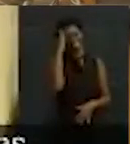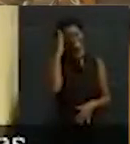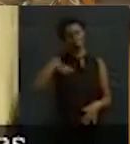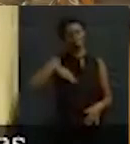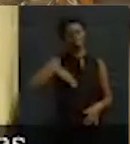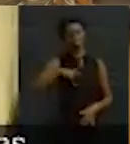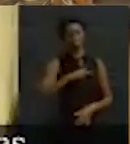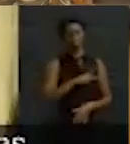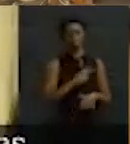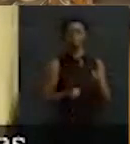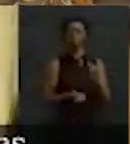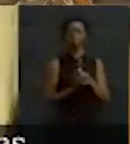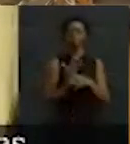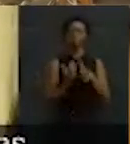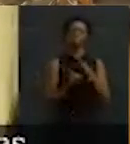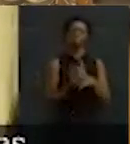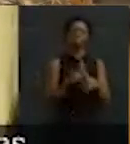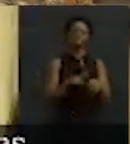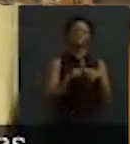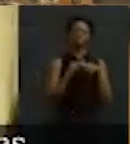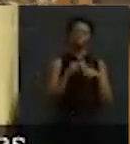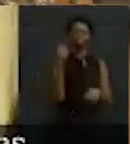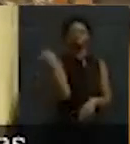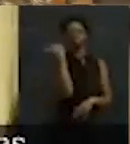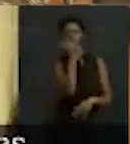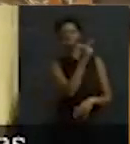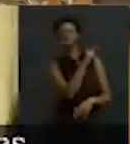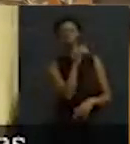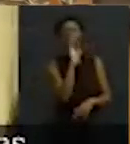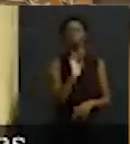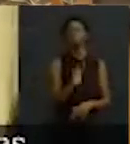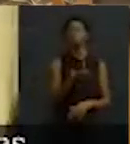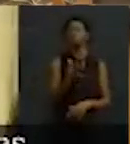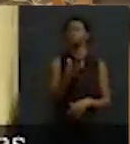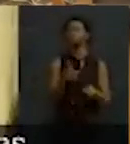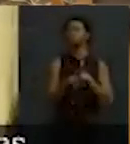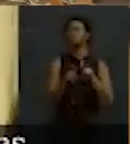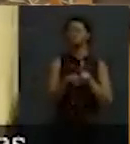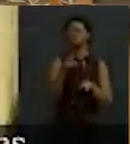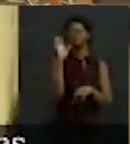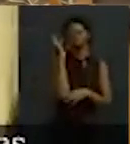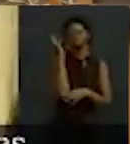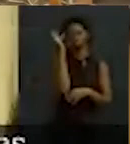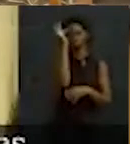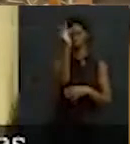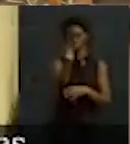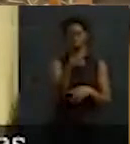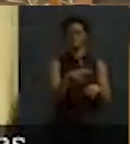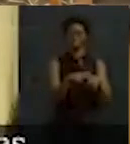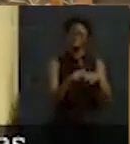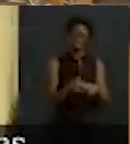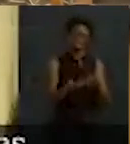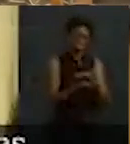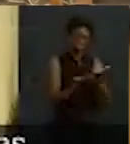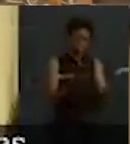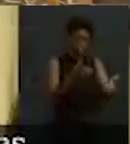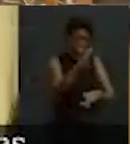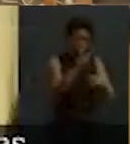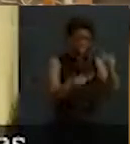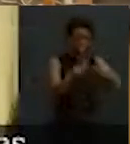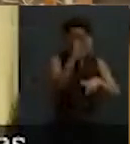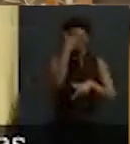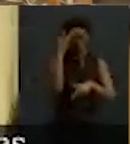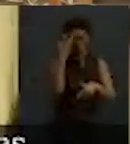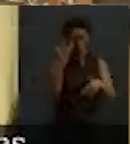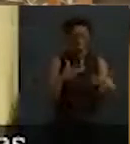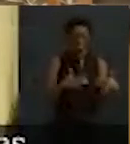Público produz, o que ele já conseguiu e conseguirá no futuro, é graças a essas pessoas que deram tudo